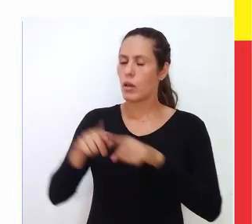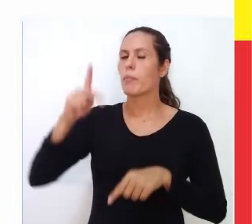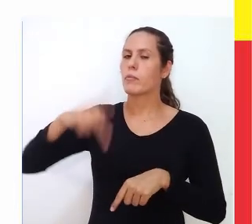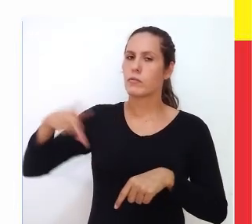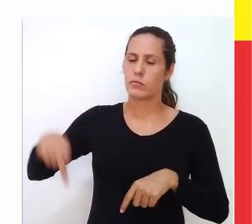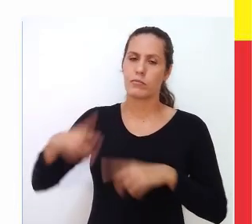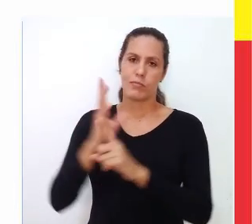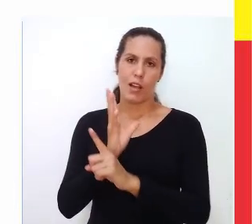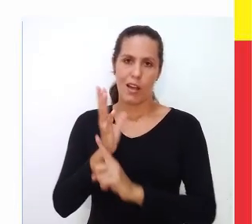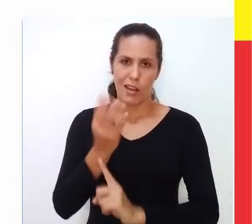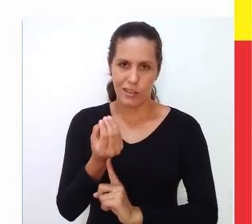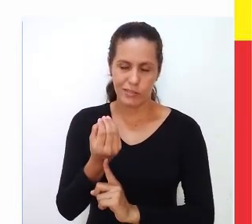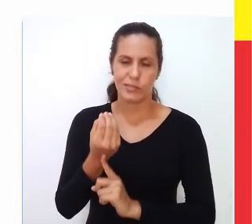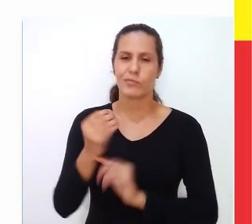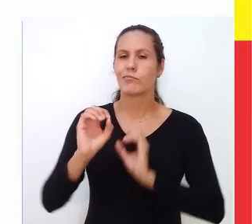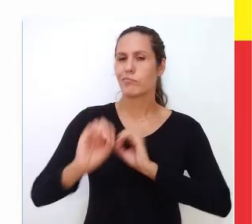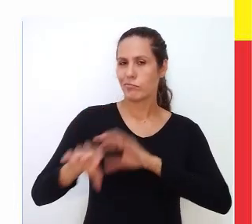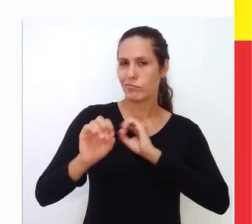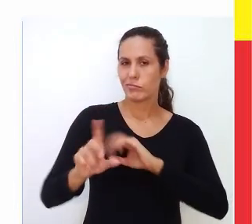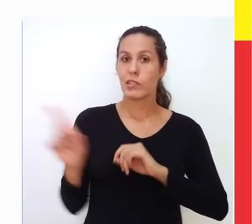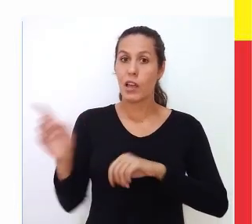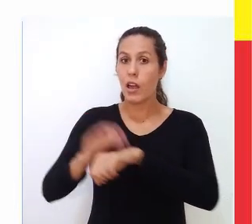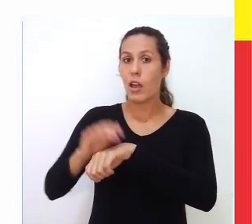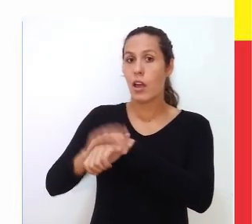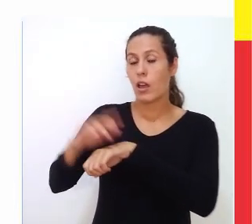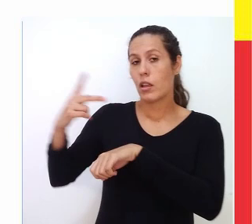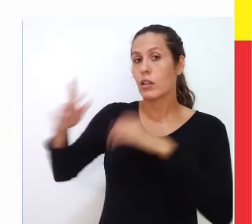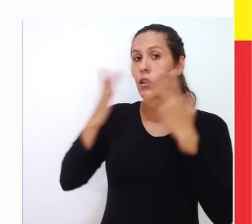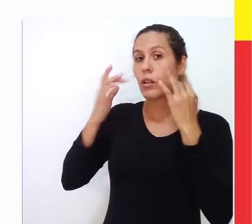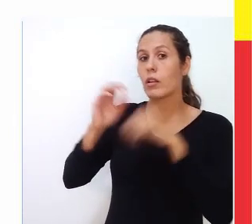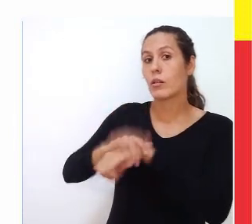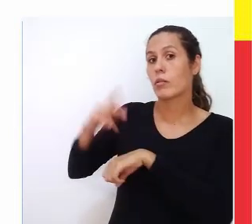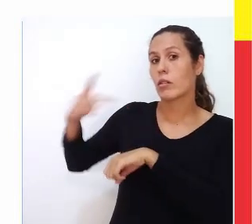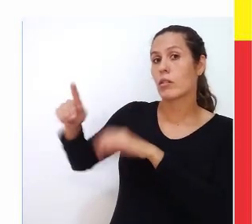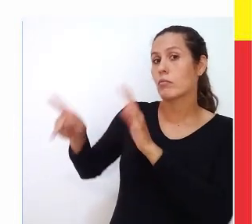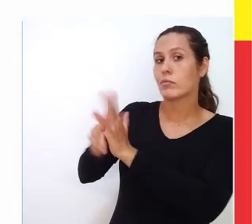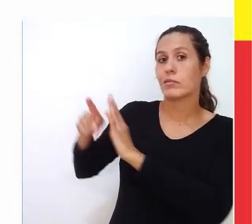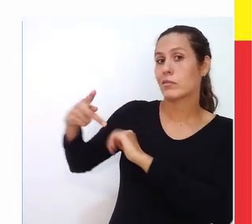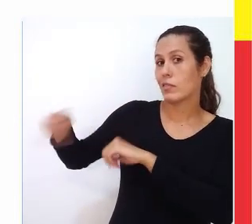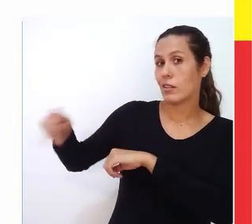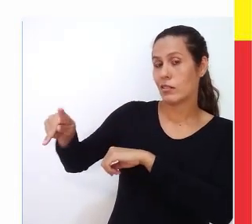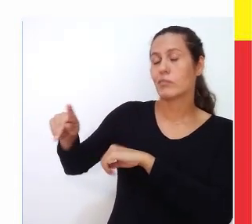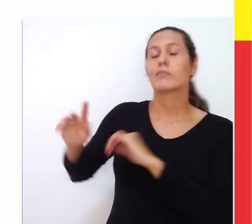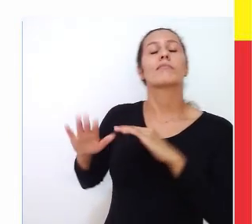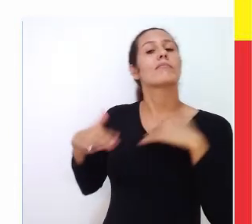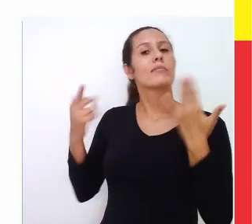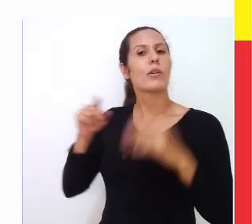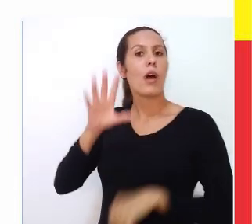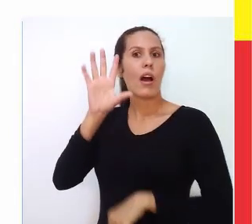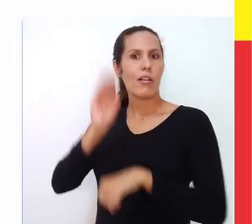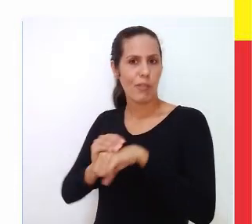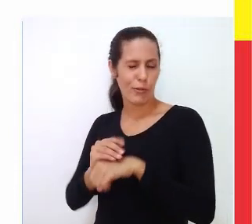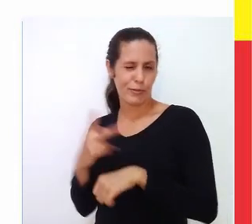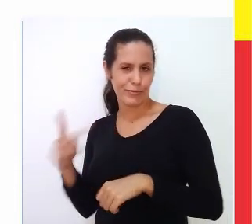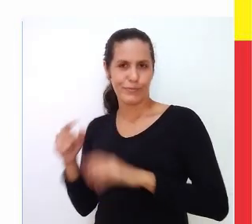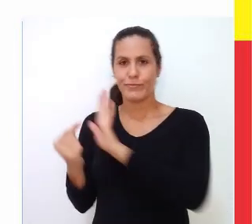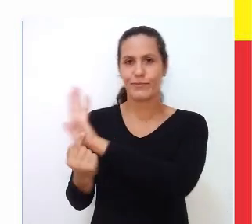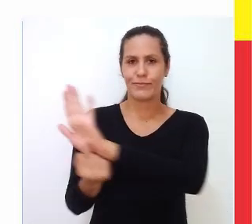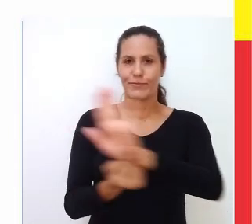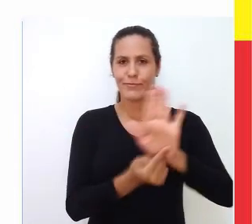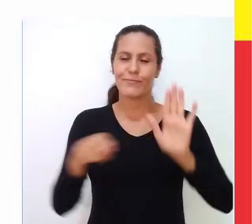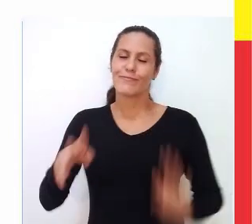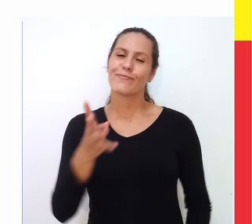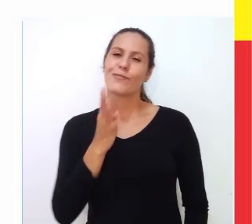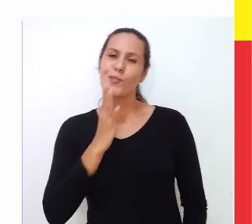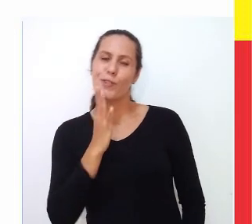tem esse espetáculo que é uma produção dele, é uma produção própria. Certo, gente? Então, aí a foto do Frei Mulambo